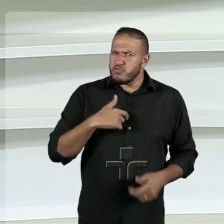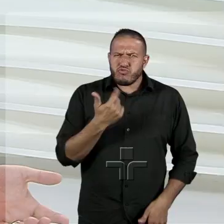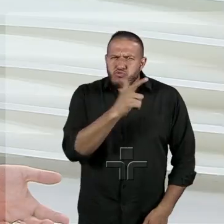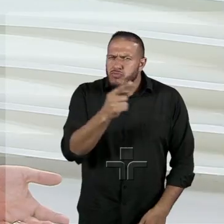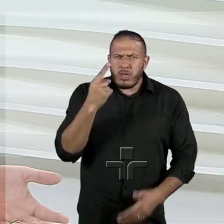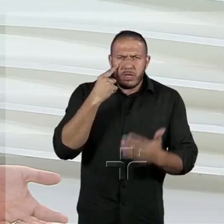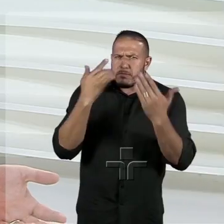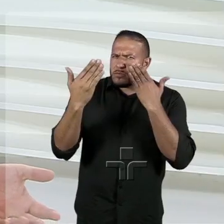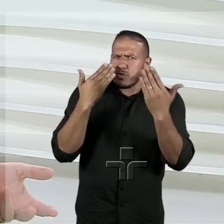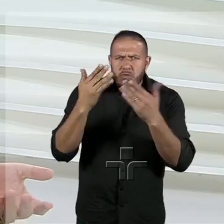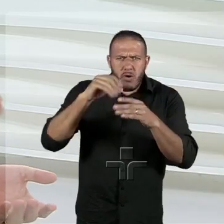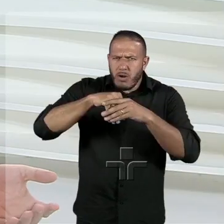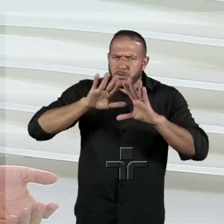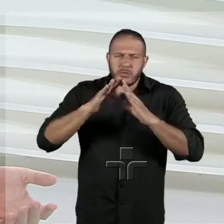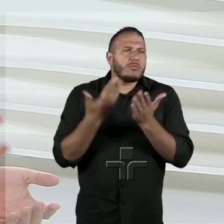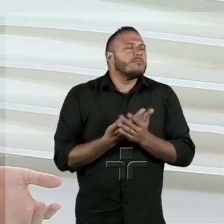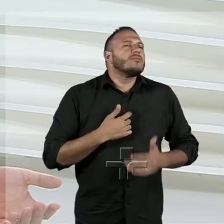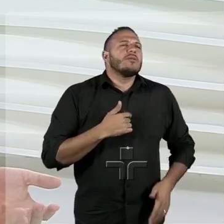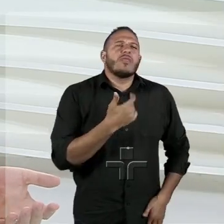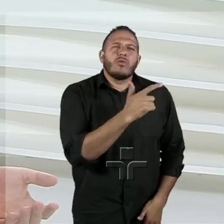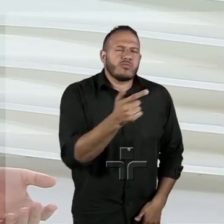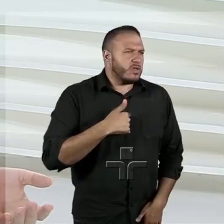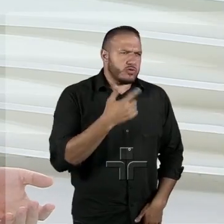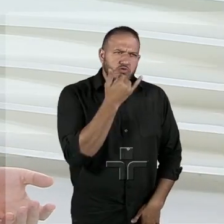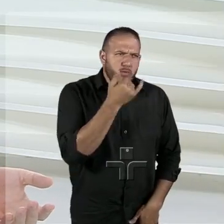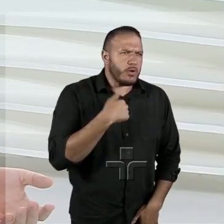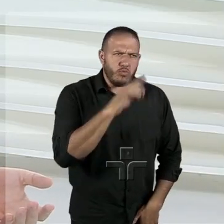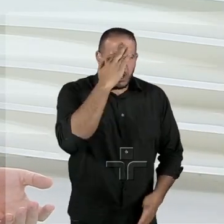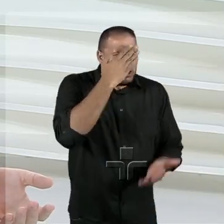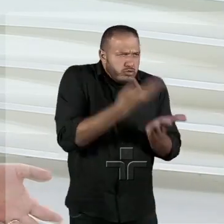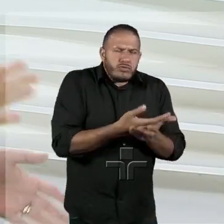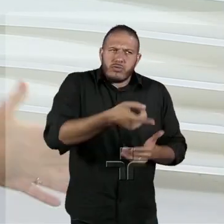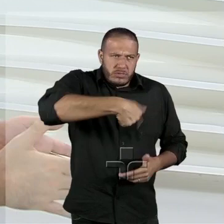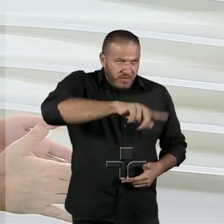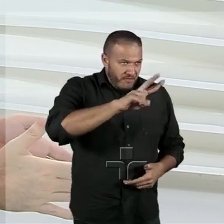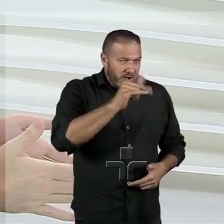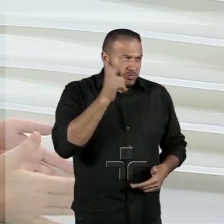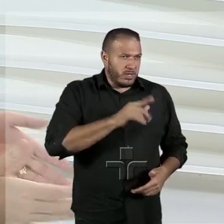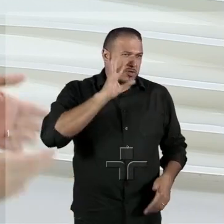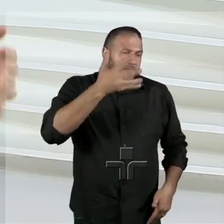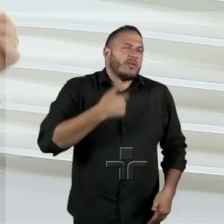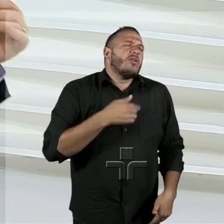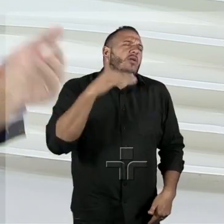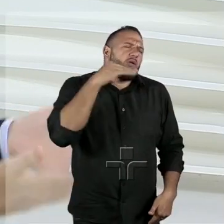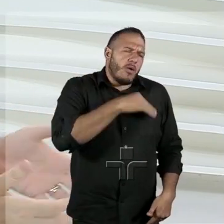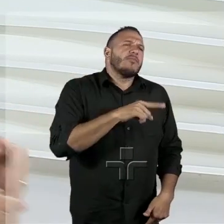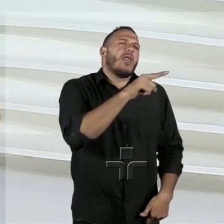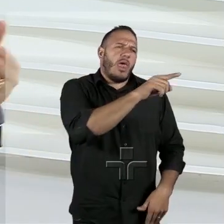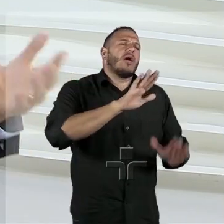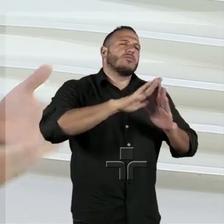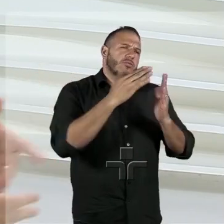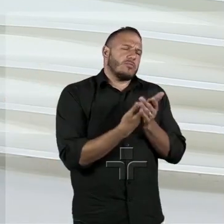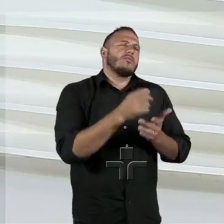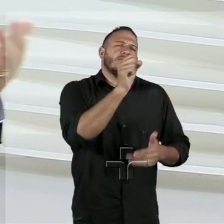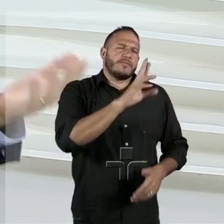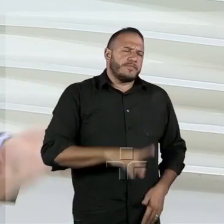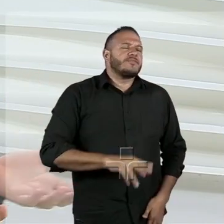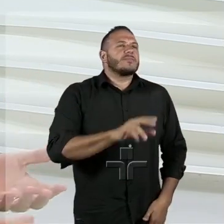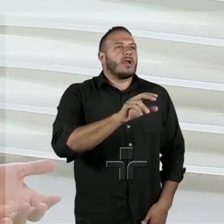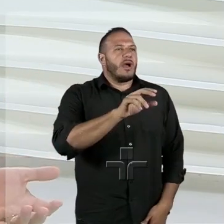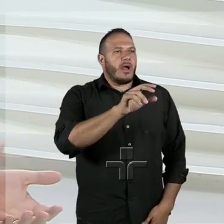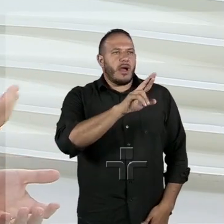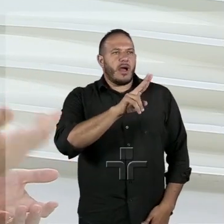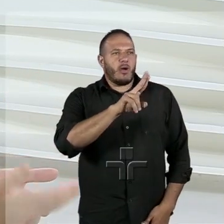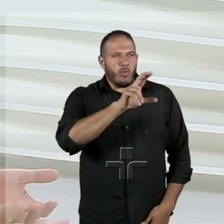Não há nas escolas e não acredito que isso vá resolver. Nós estamos trabalhando, lógico, lá na Raul Brasil agora é muito importante para o acolhimento, então